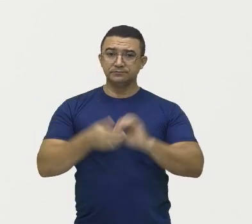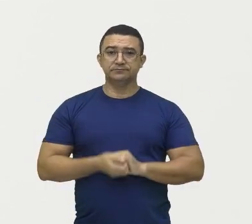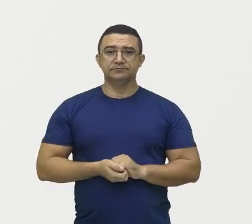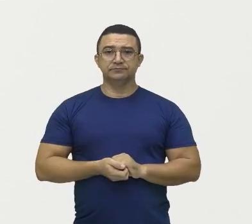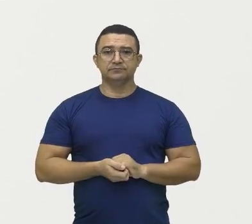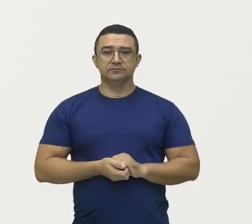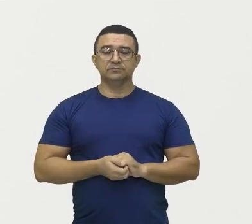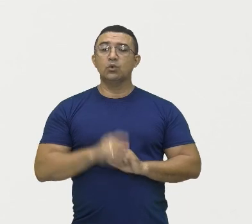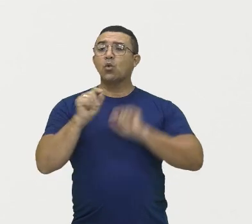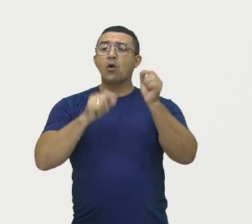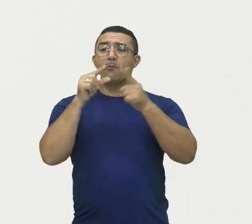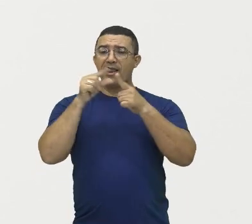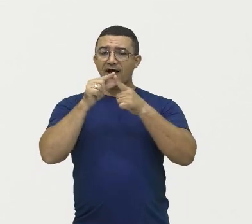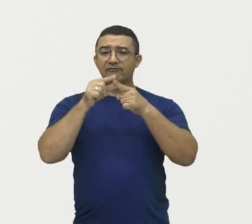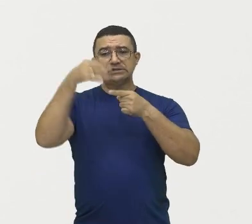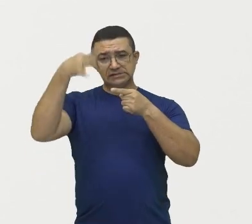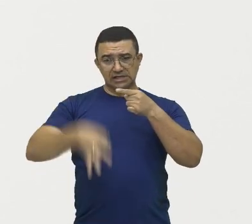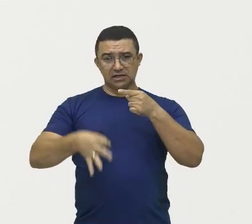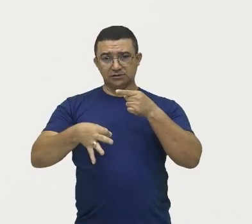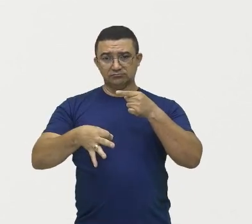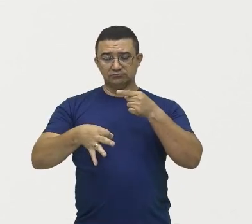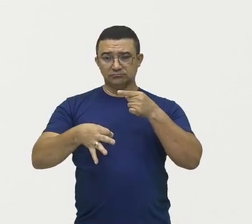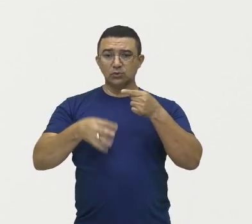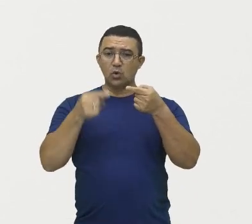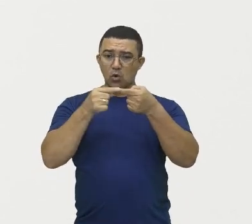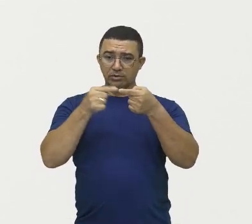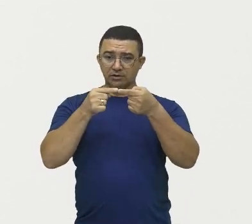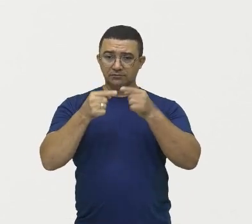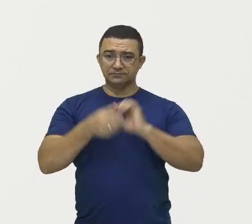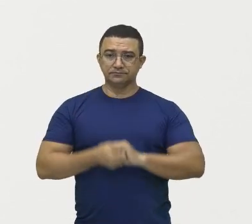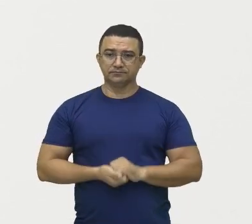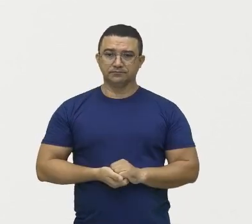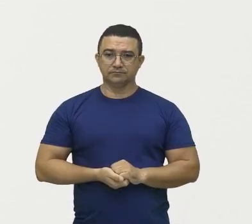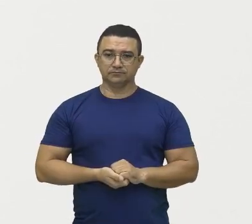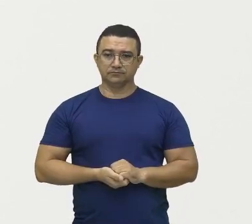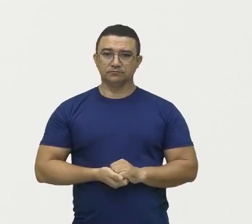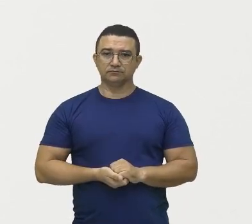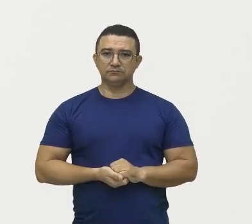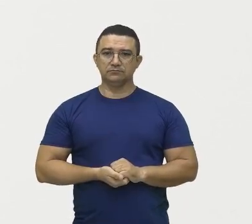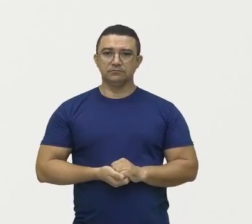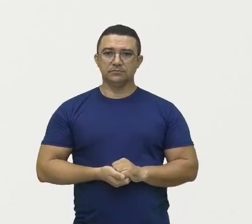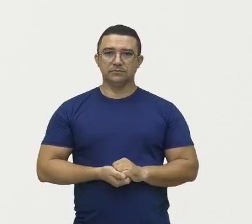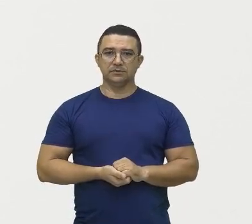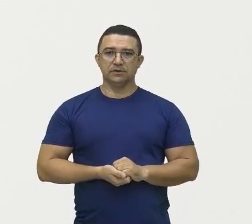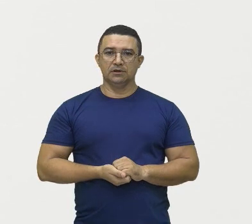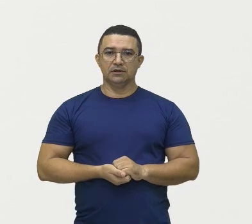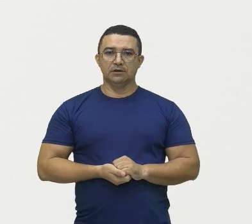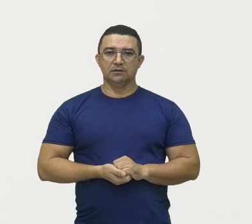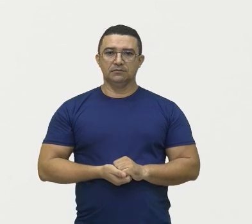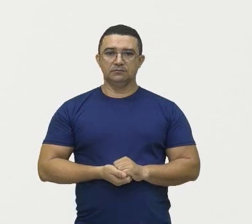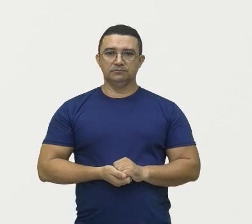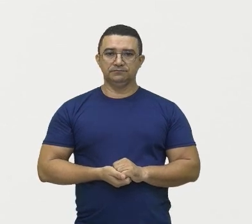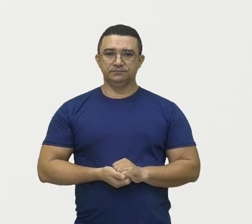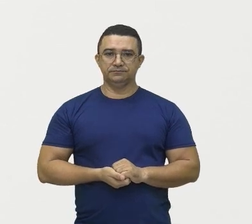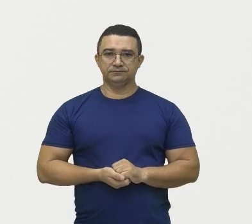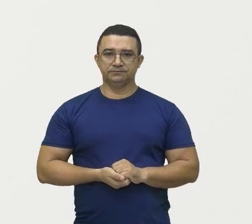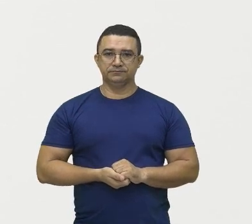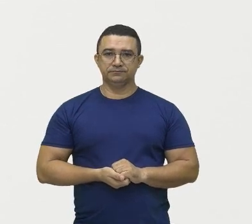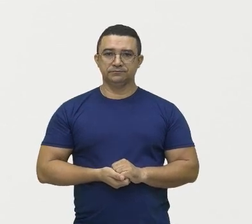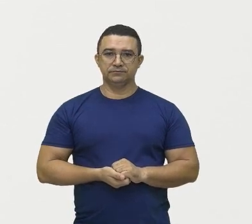forma correta, né? Todas as opções aqui, elas podem formar, exceto don't, né? Poderiam formar